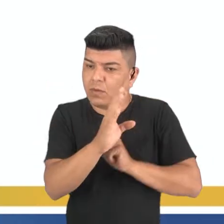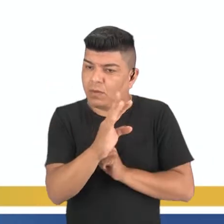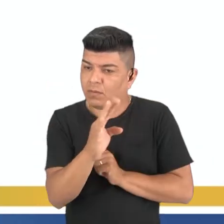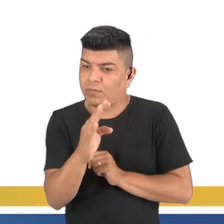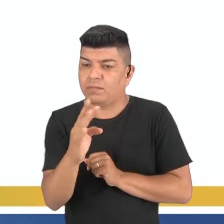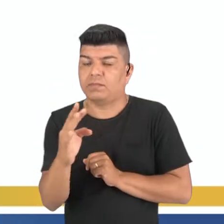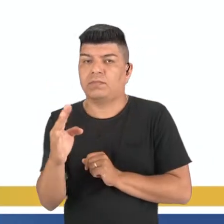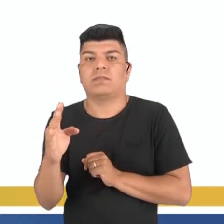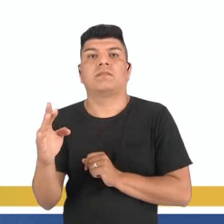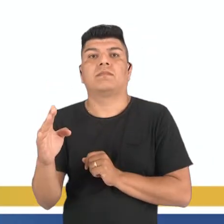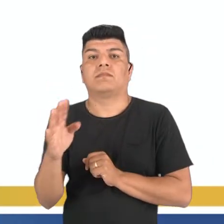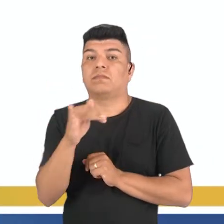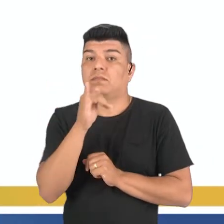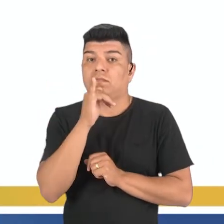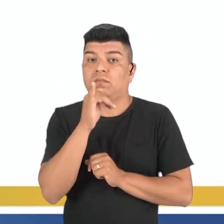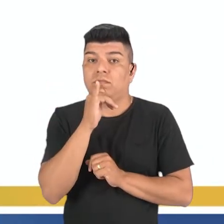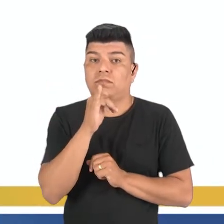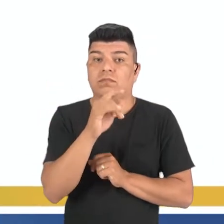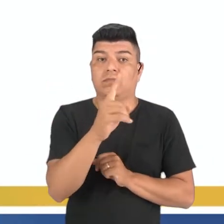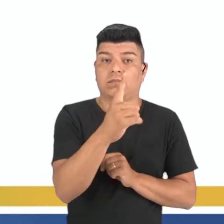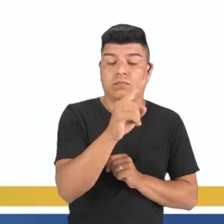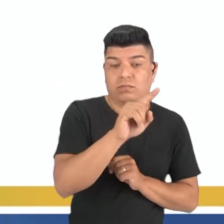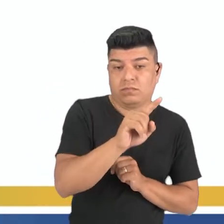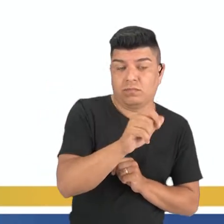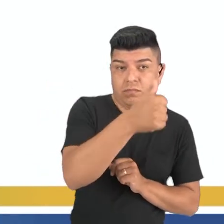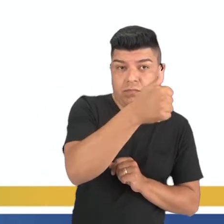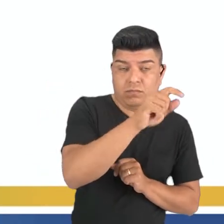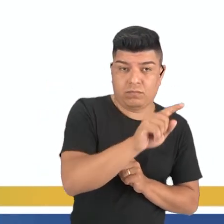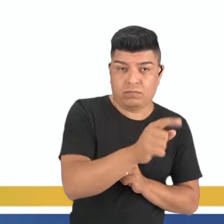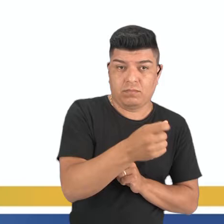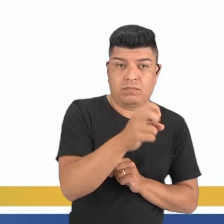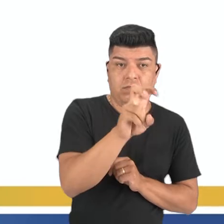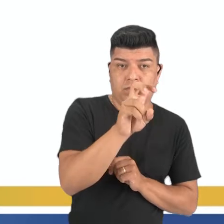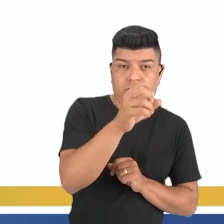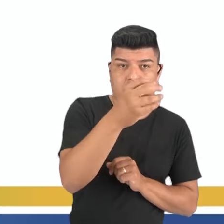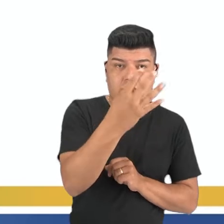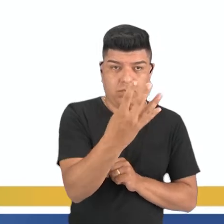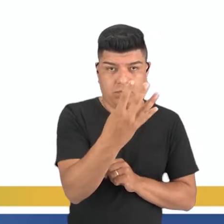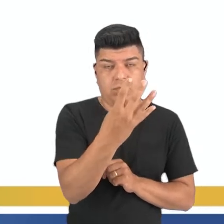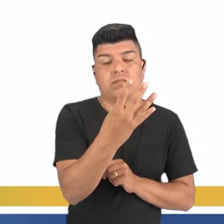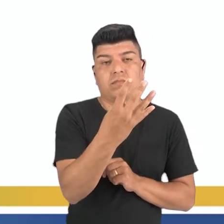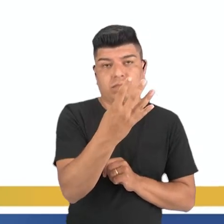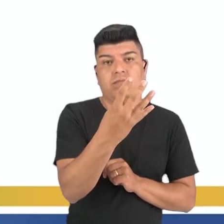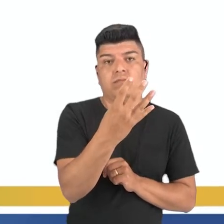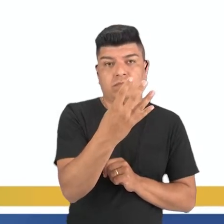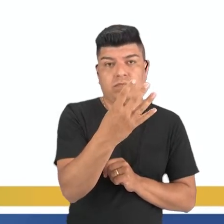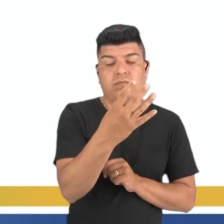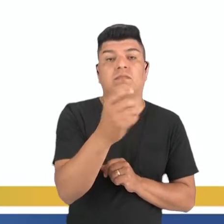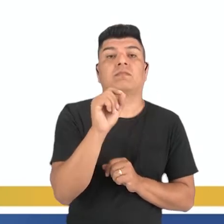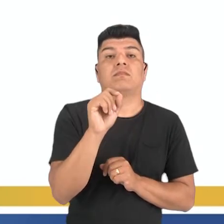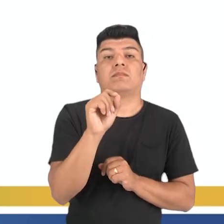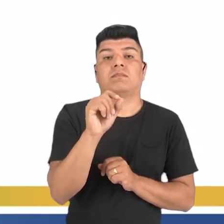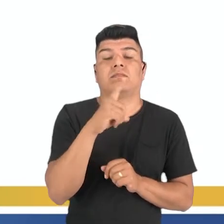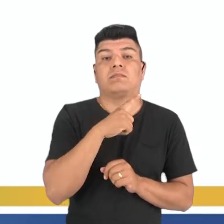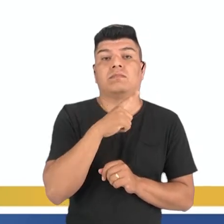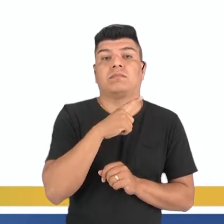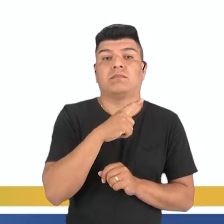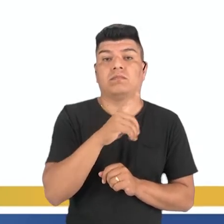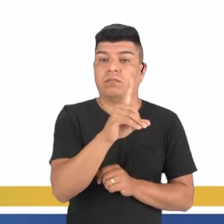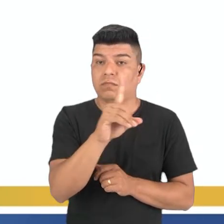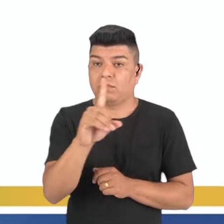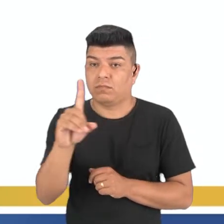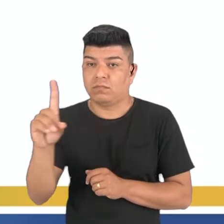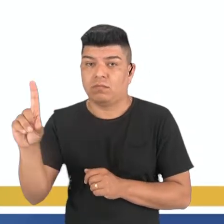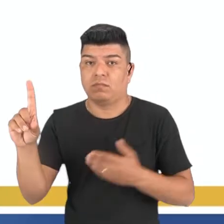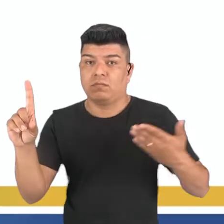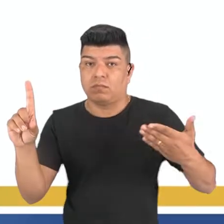decimal, certo? No exemplo que eu falei, 1,54 ou 1 inteiro e 54 centésimos, nós temos o quê? À direita